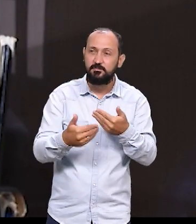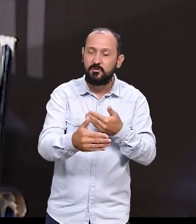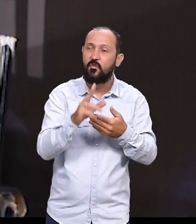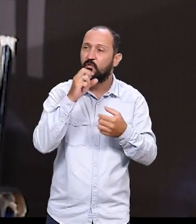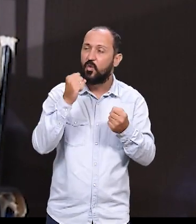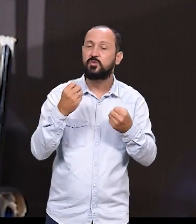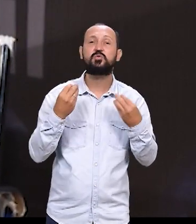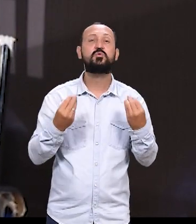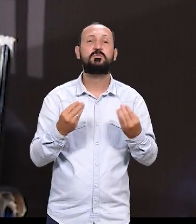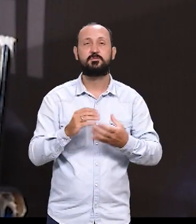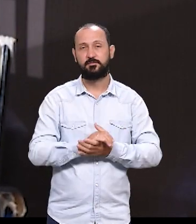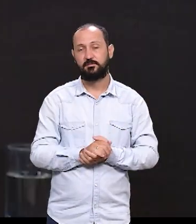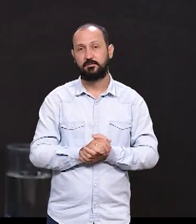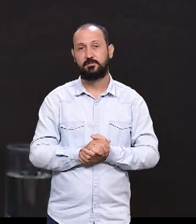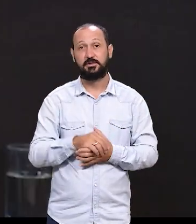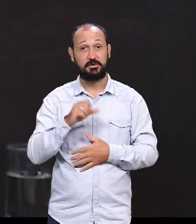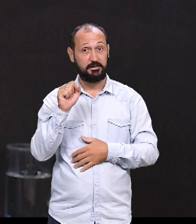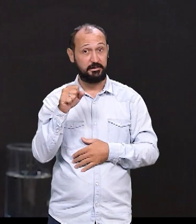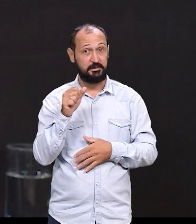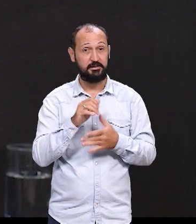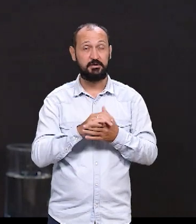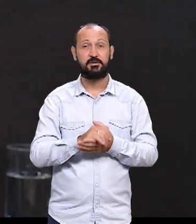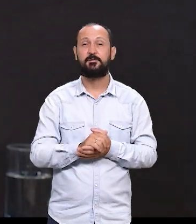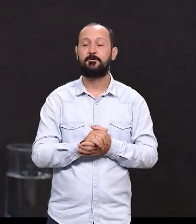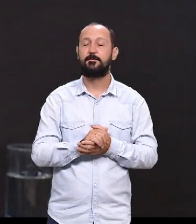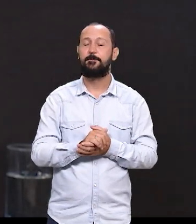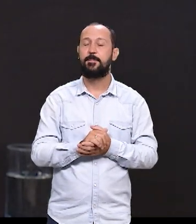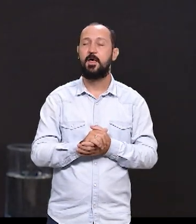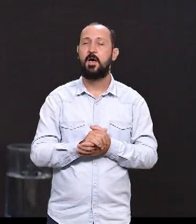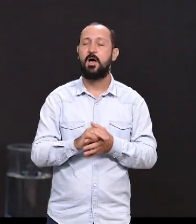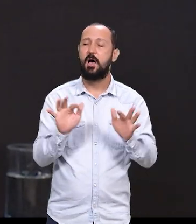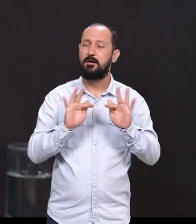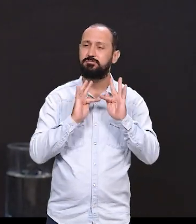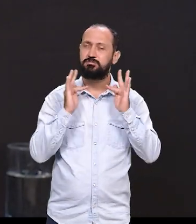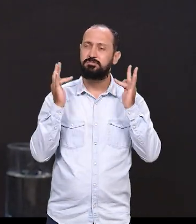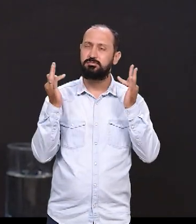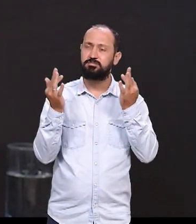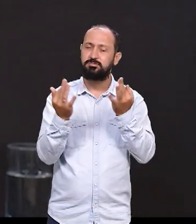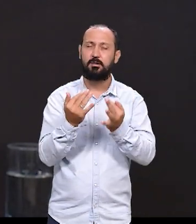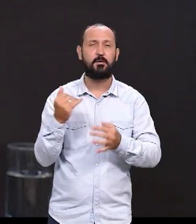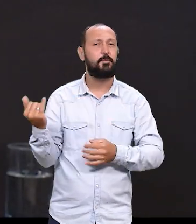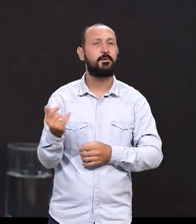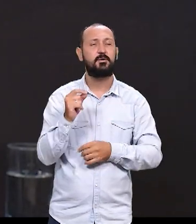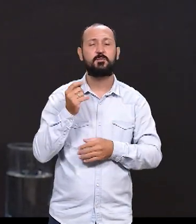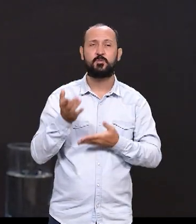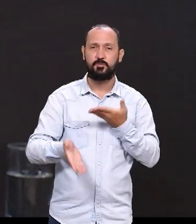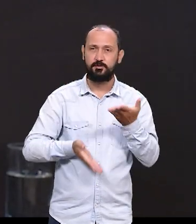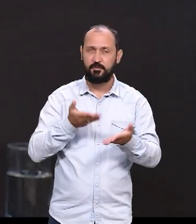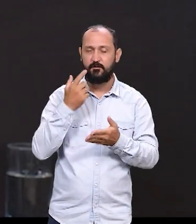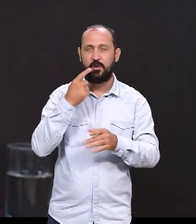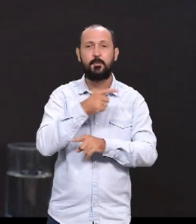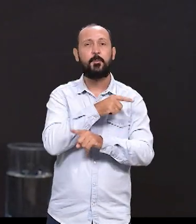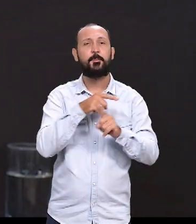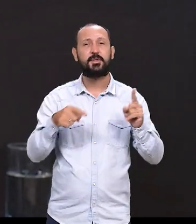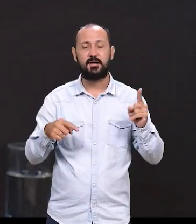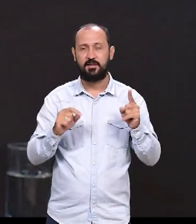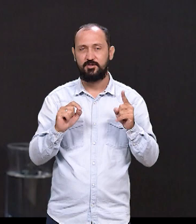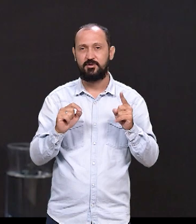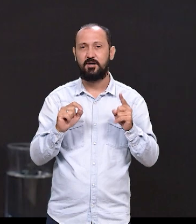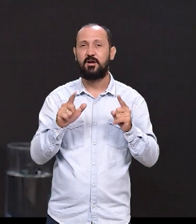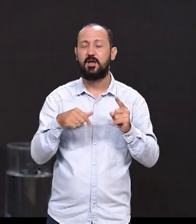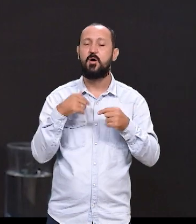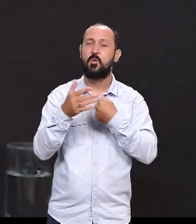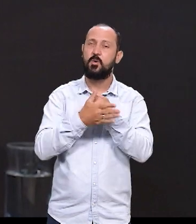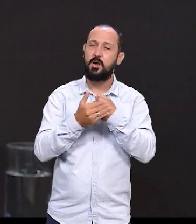força que tem que dar pra pessoa sim a família ela tem um peso muito grande no tratamento eu sempre digo que metade do trat